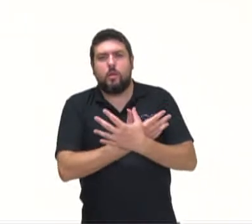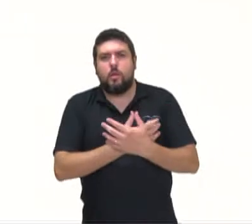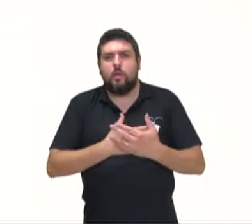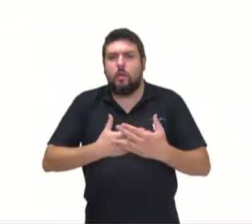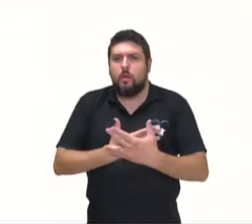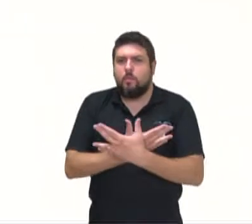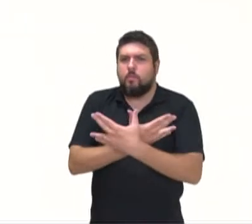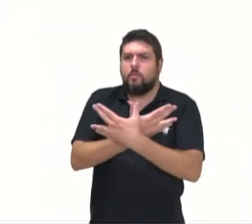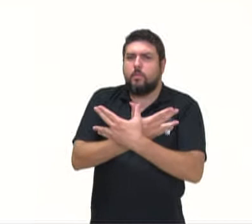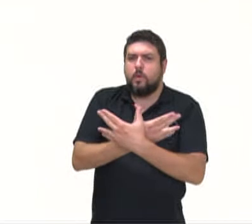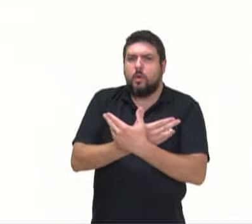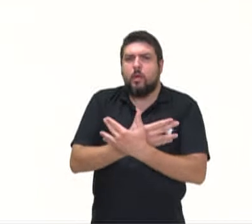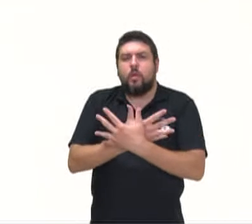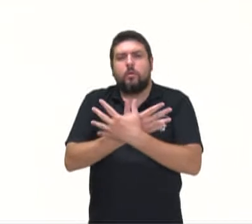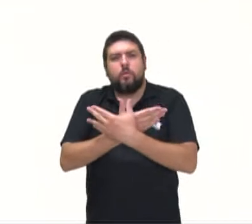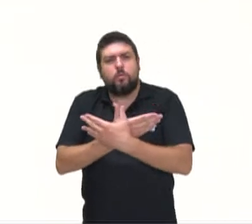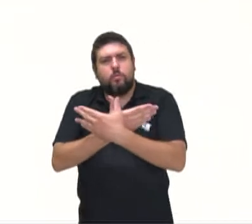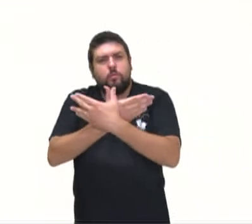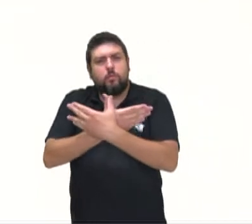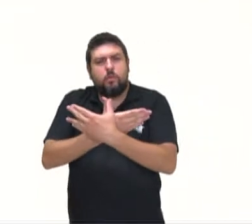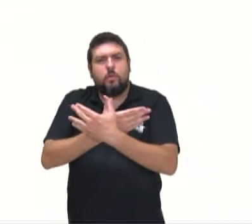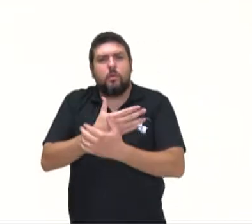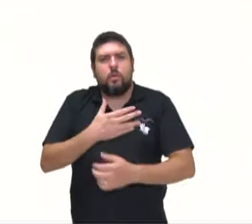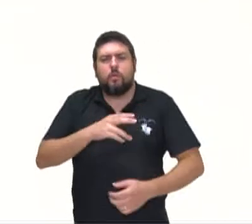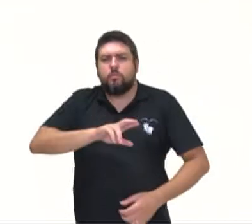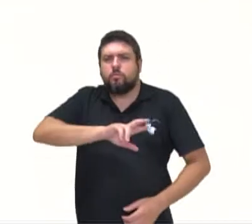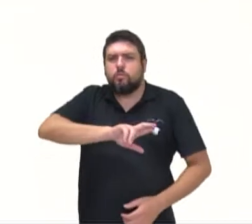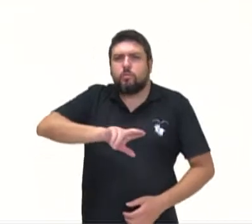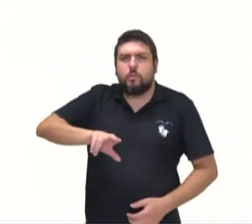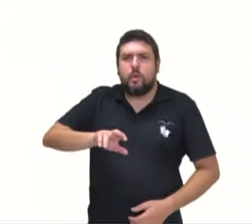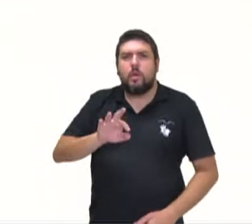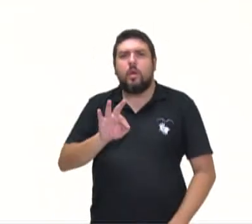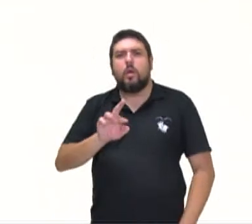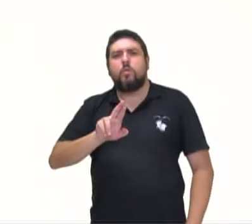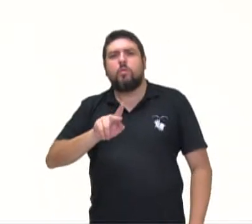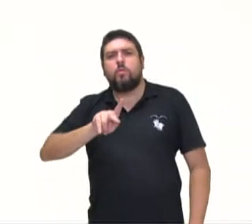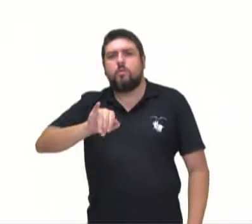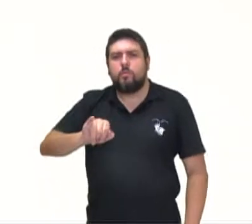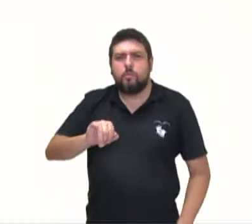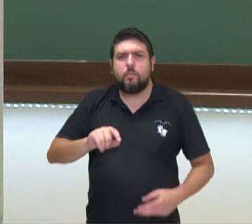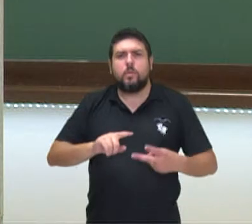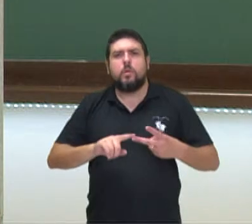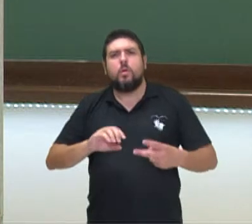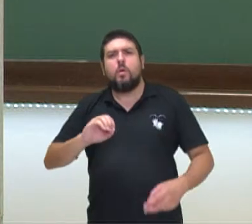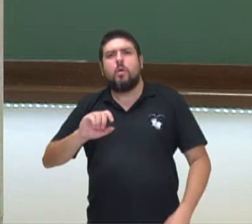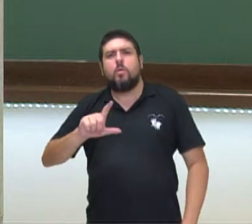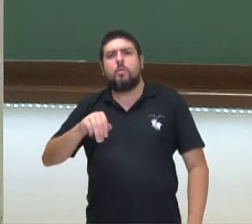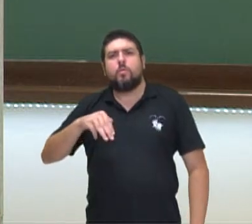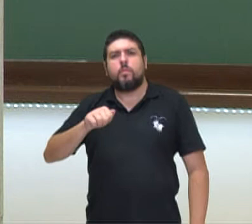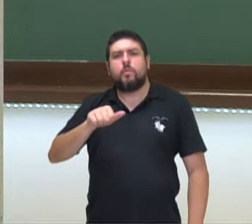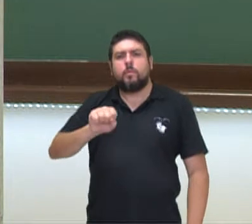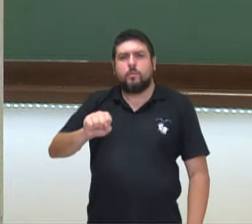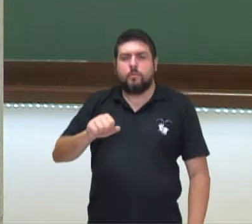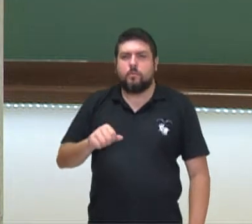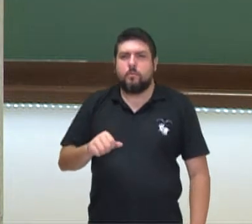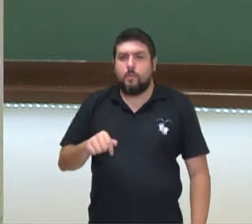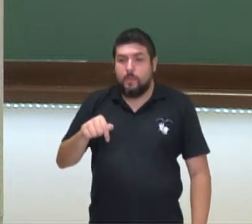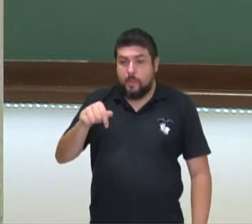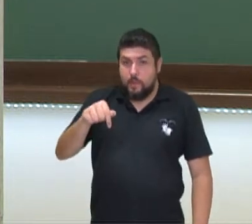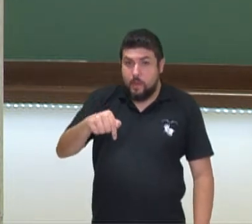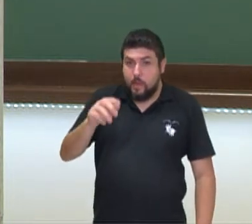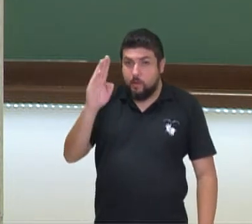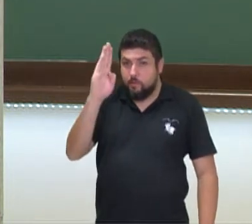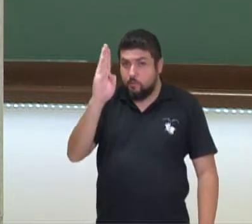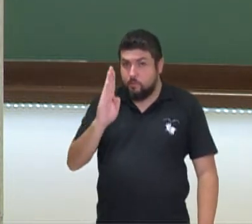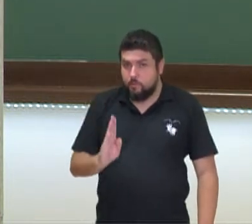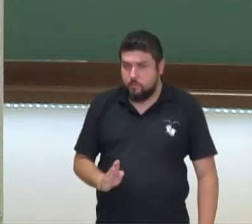indígenas guaranis, tupis aqui no território brasileiro, os olmecas. Só que no Brasil estima-se entre 6 e 10